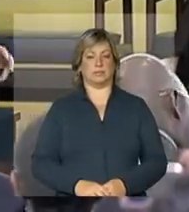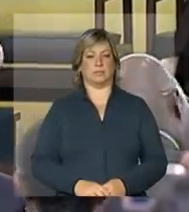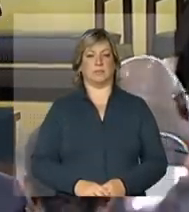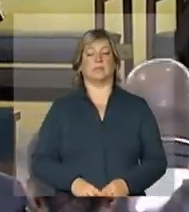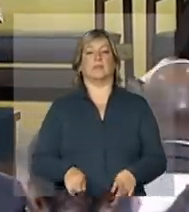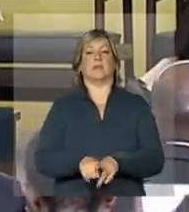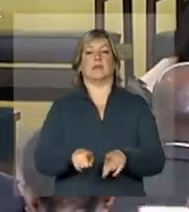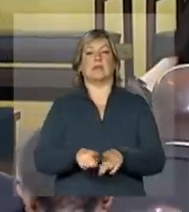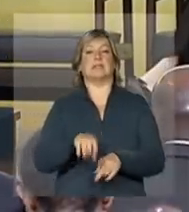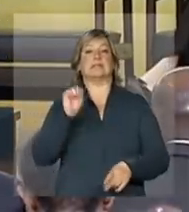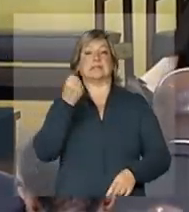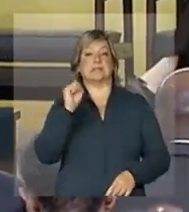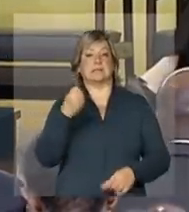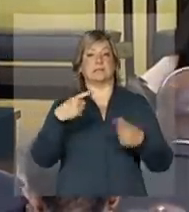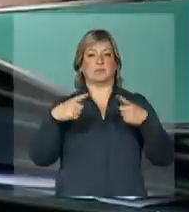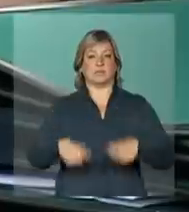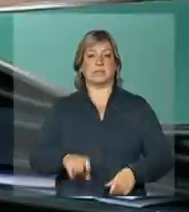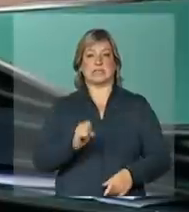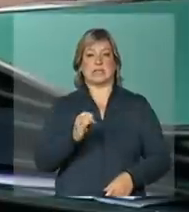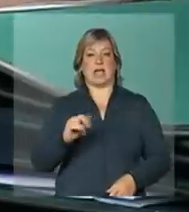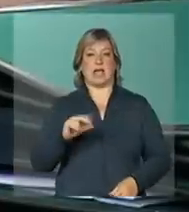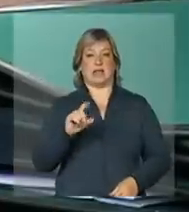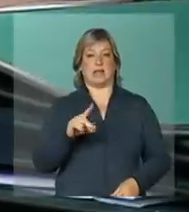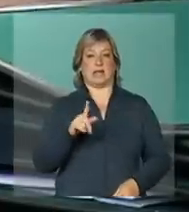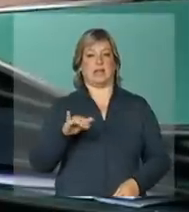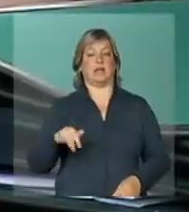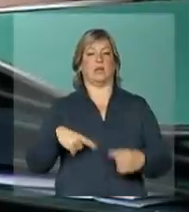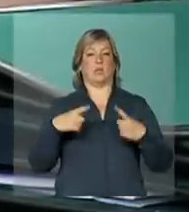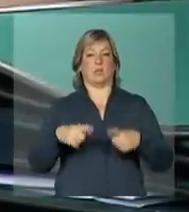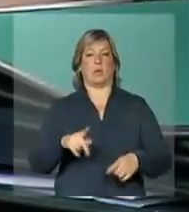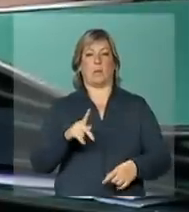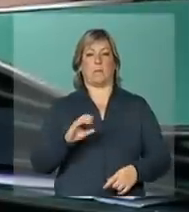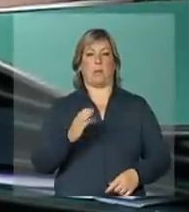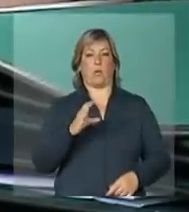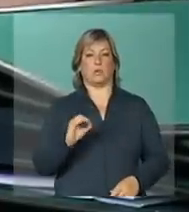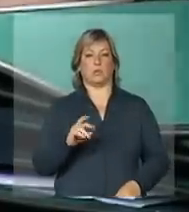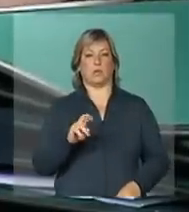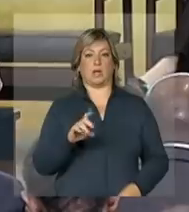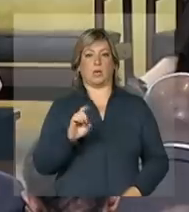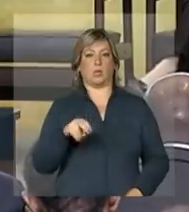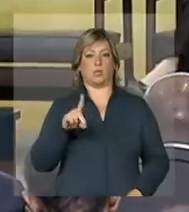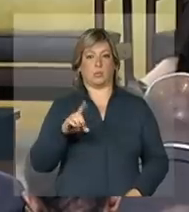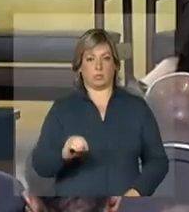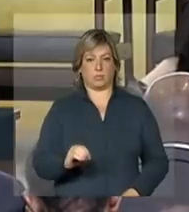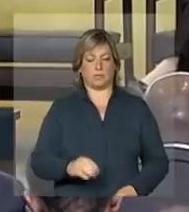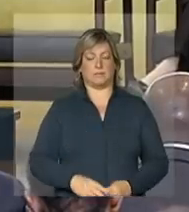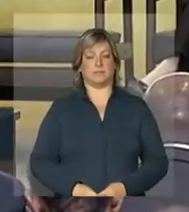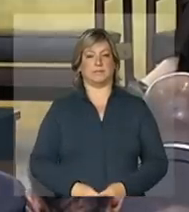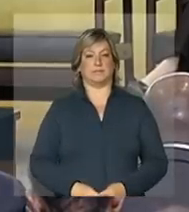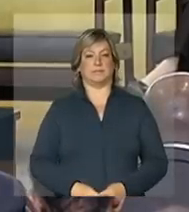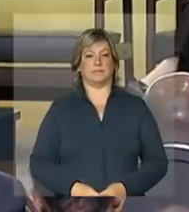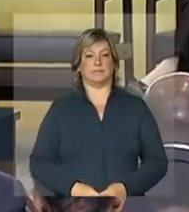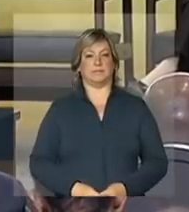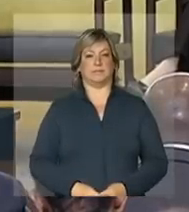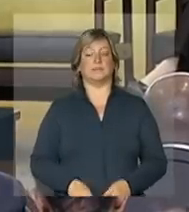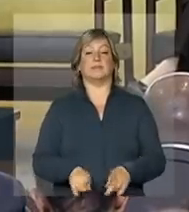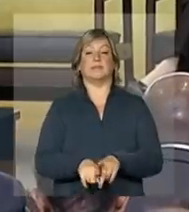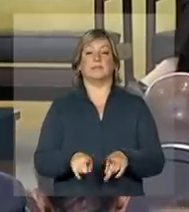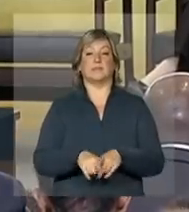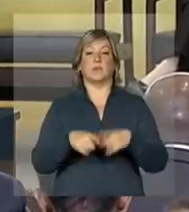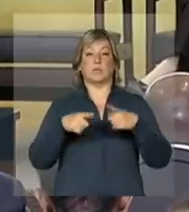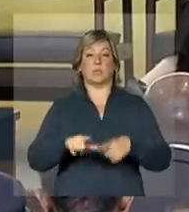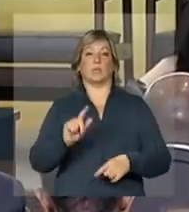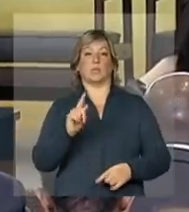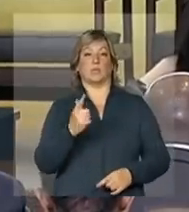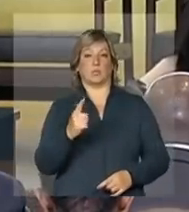no estado de Sergipe Serra da Guia no município de poço redondo e no Estado de